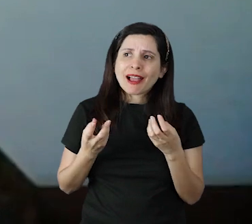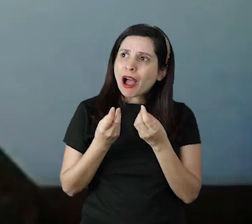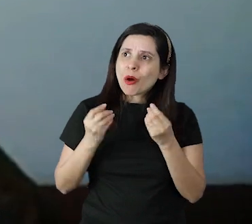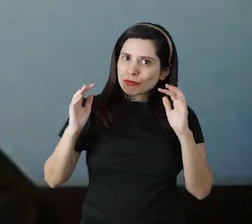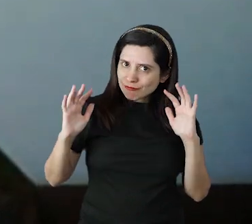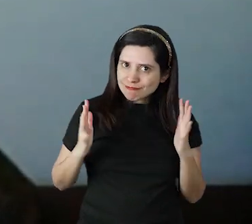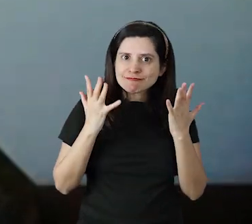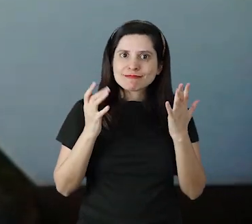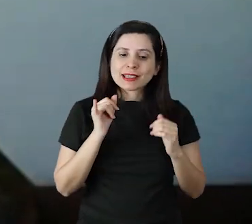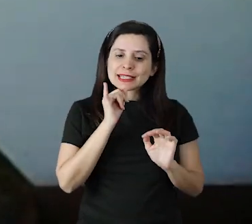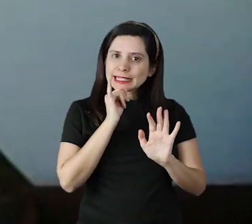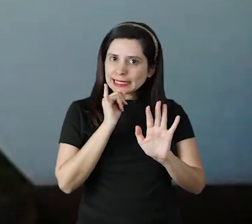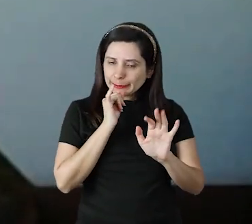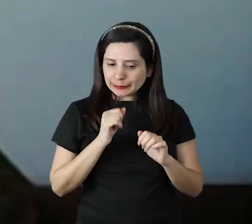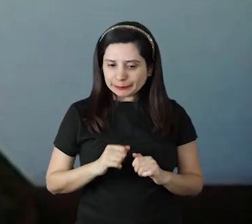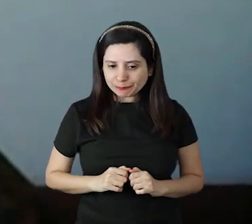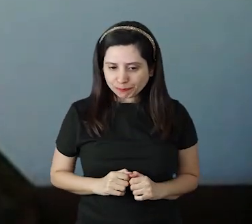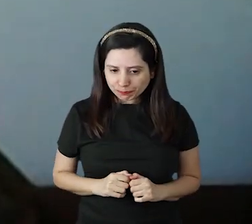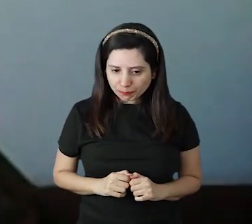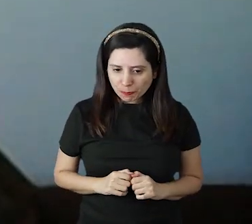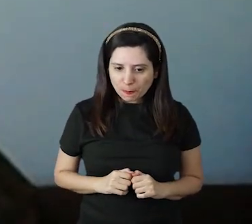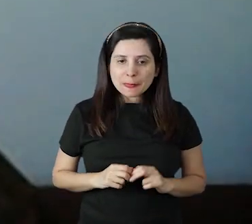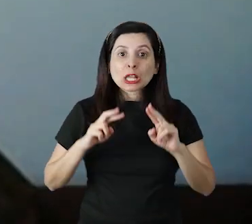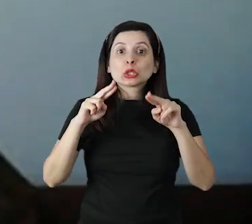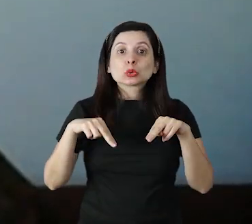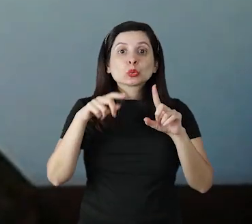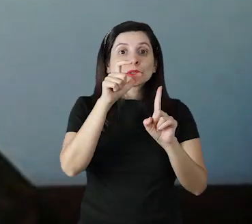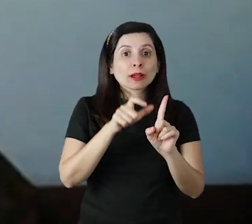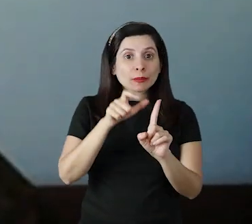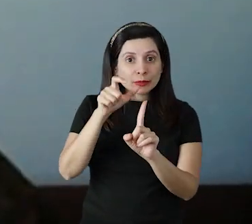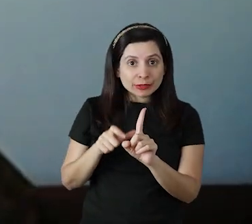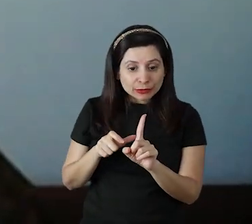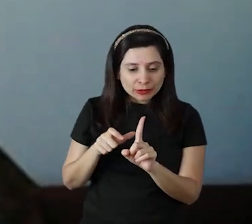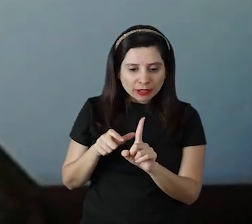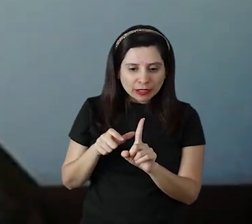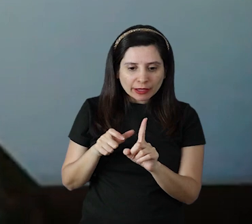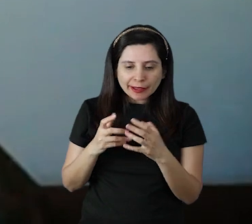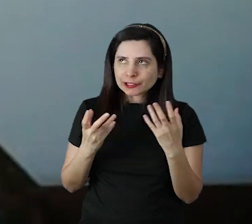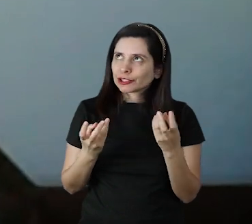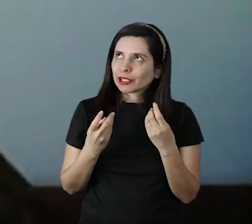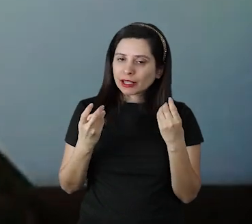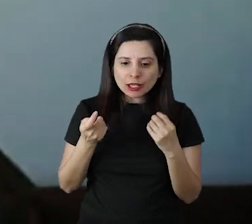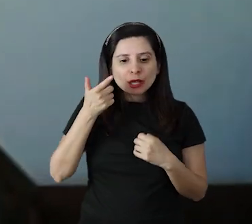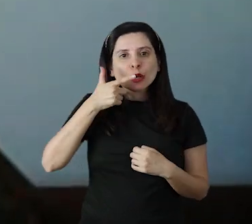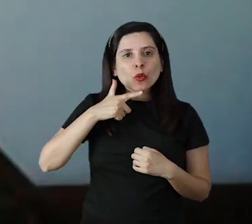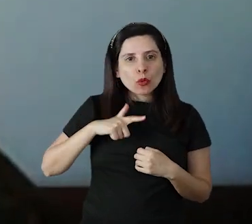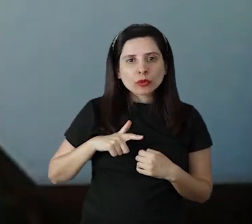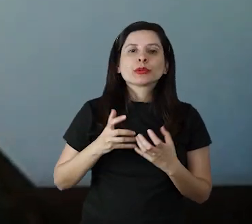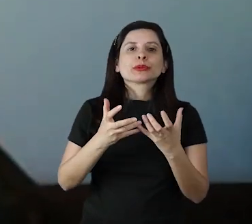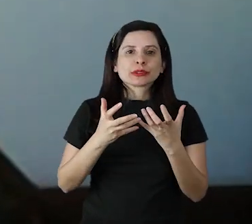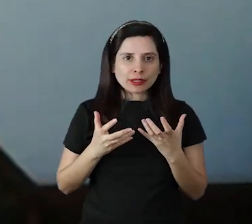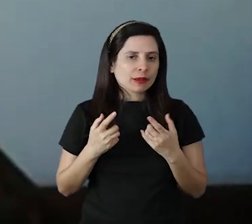aconteça, né. Por exemplo, nunca um personagem geralmente consegue o que ele